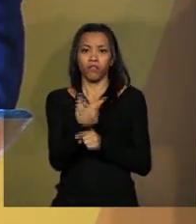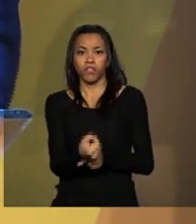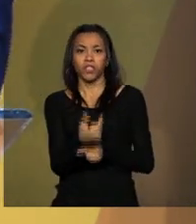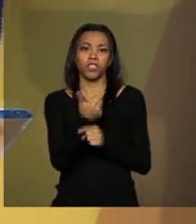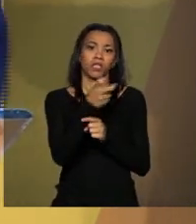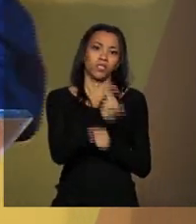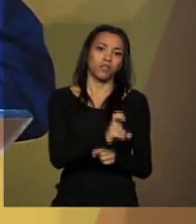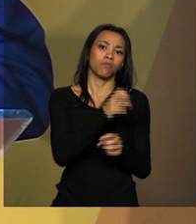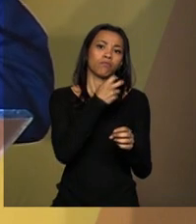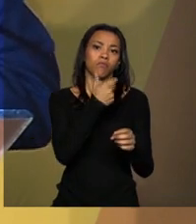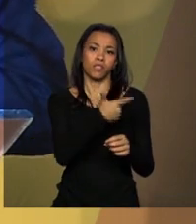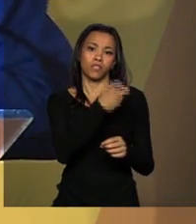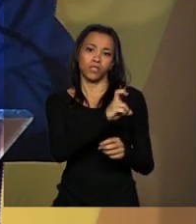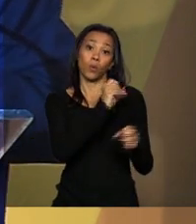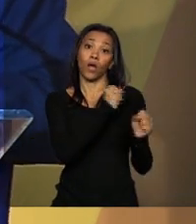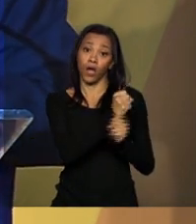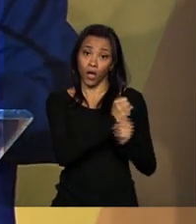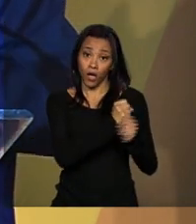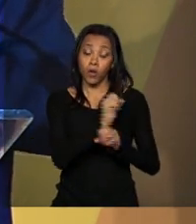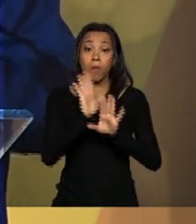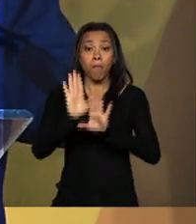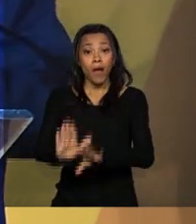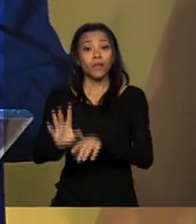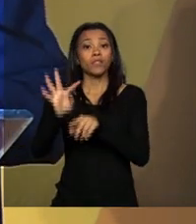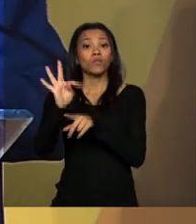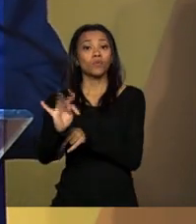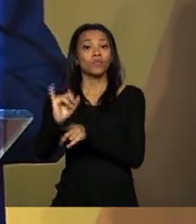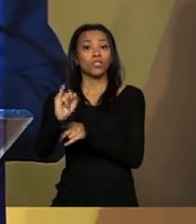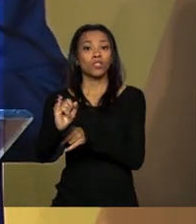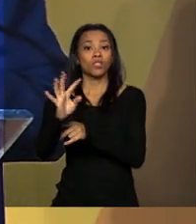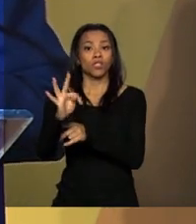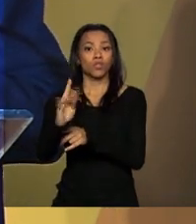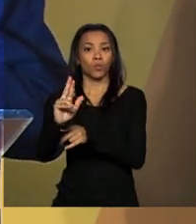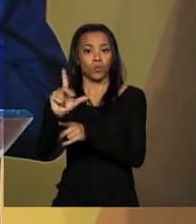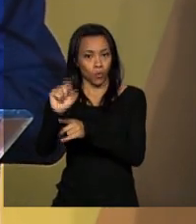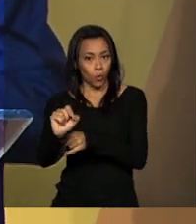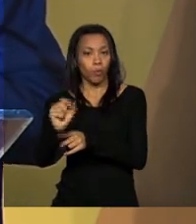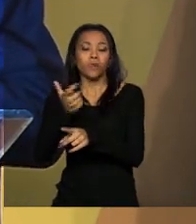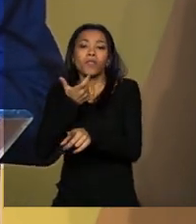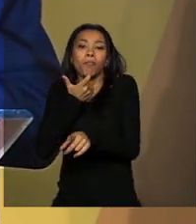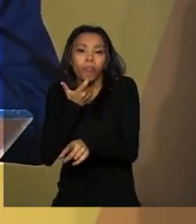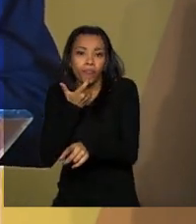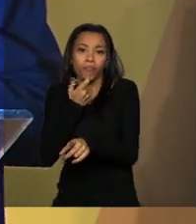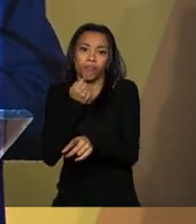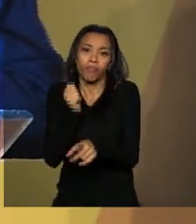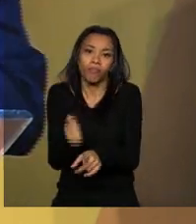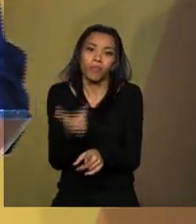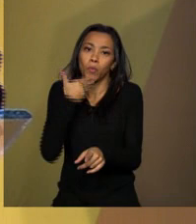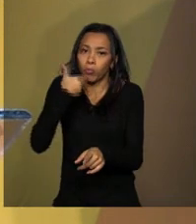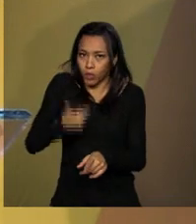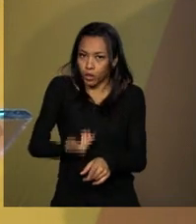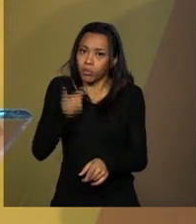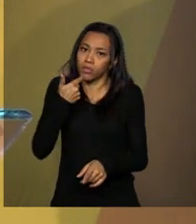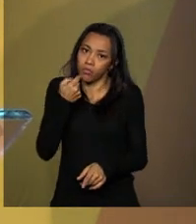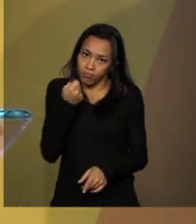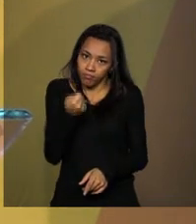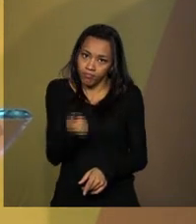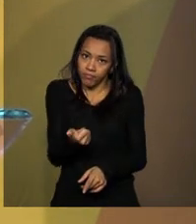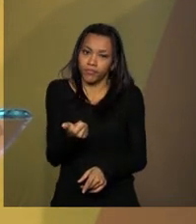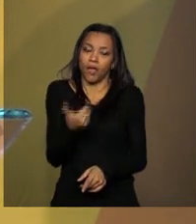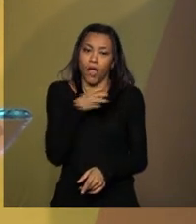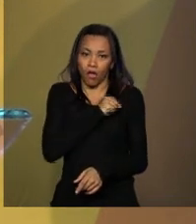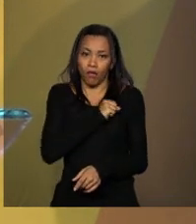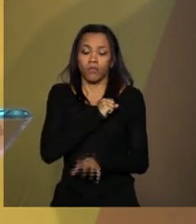títulos podem ser mais Breves podem haver um um uma continuação então Há diferentes